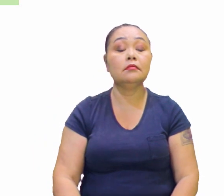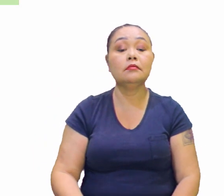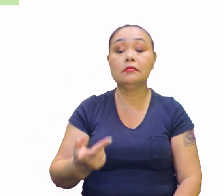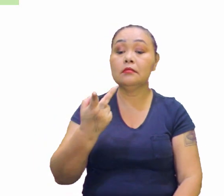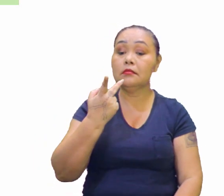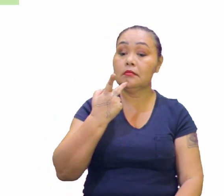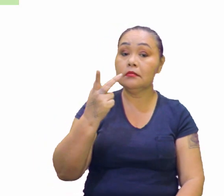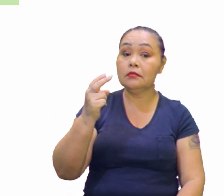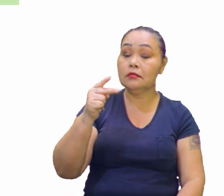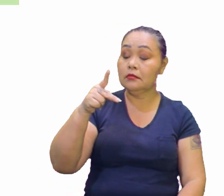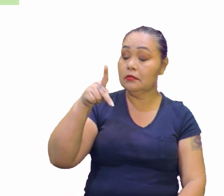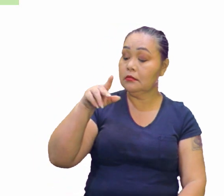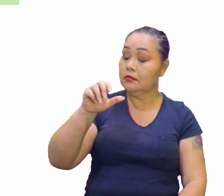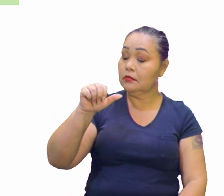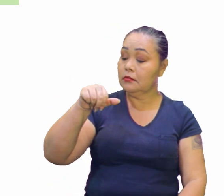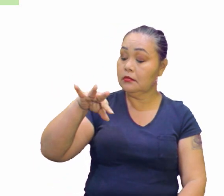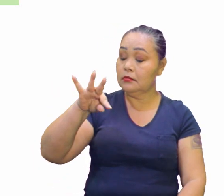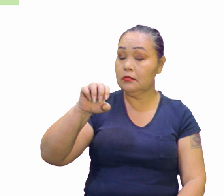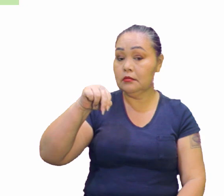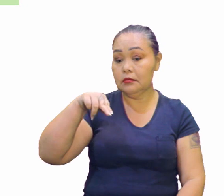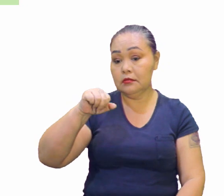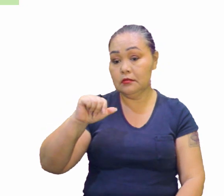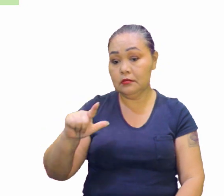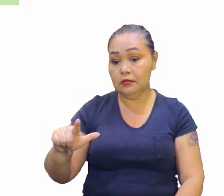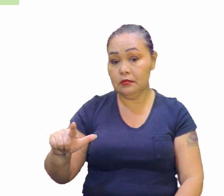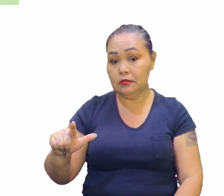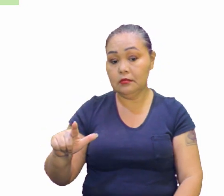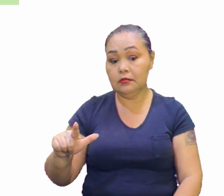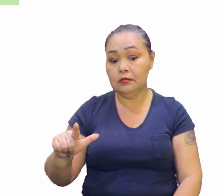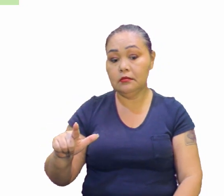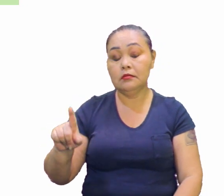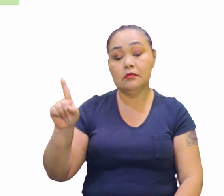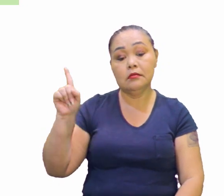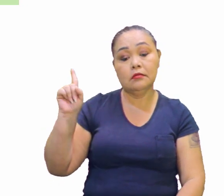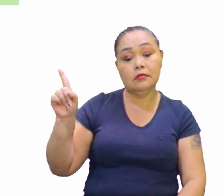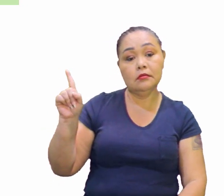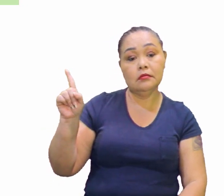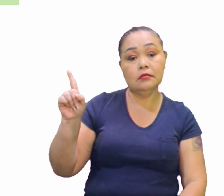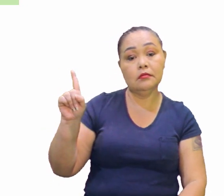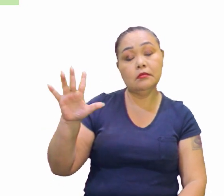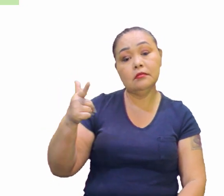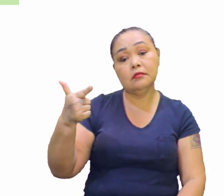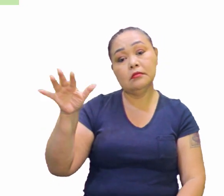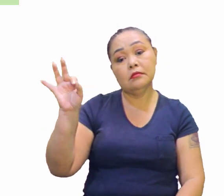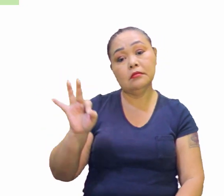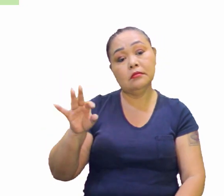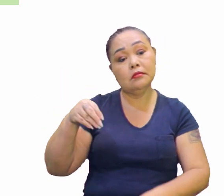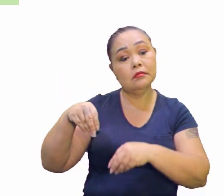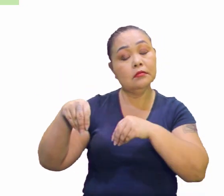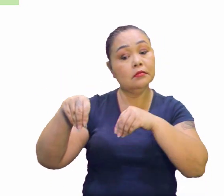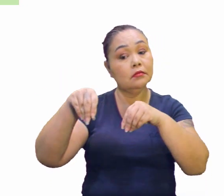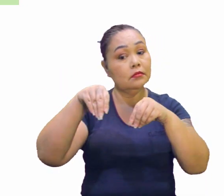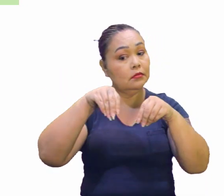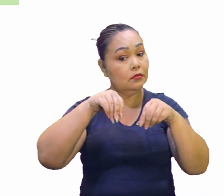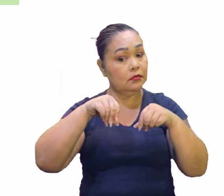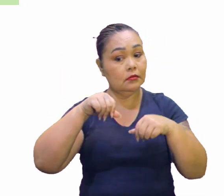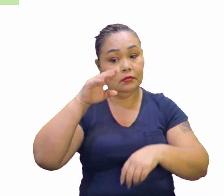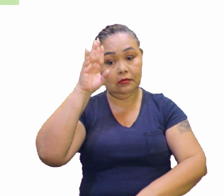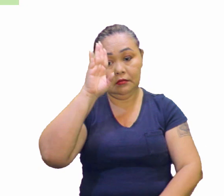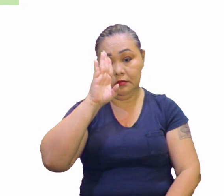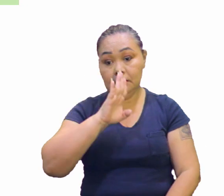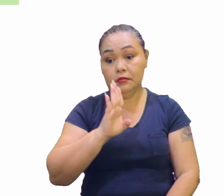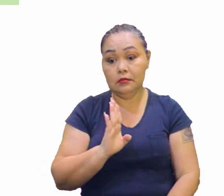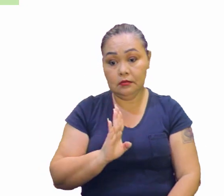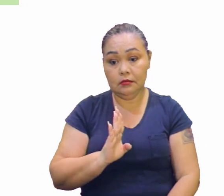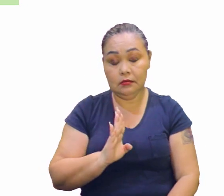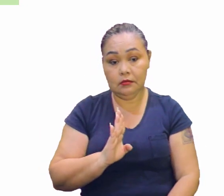Agora vamos falar do Pantanal. Ele abrange quase 2% do